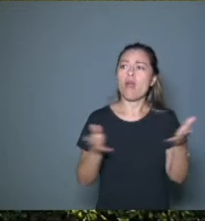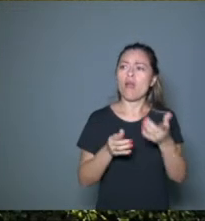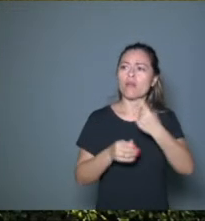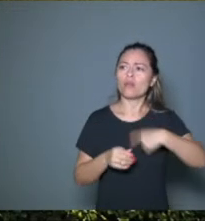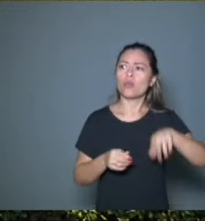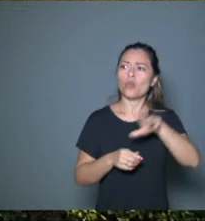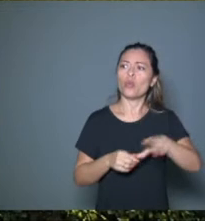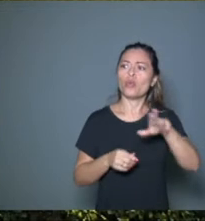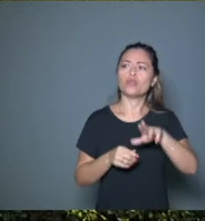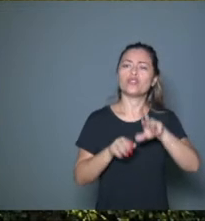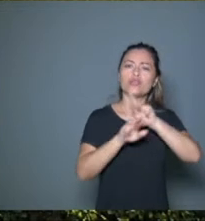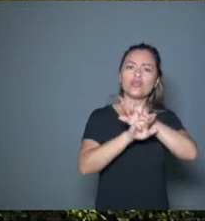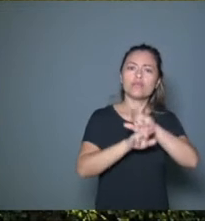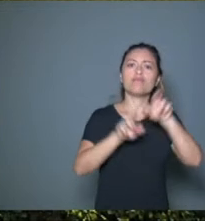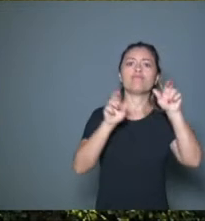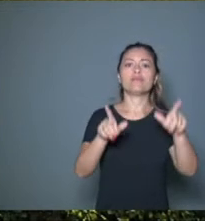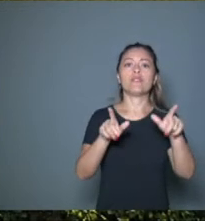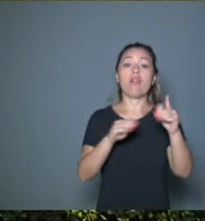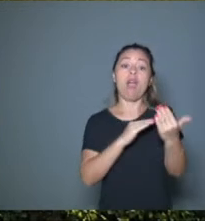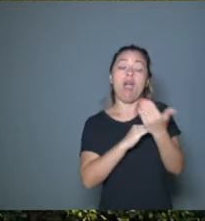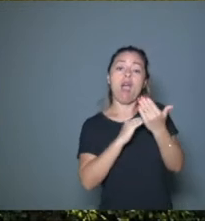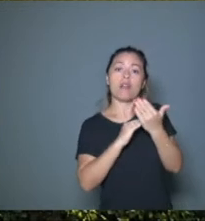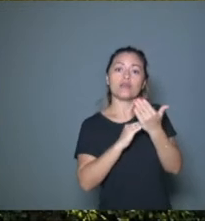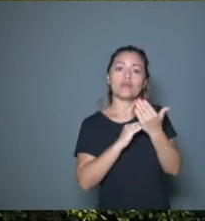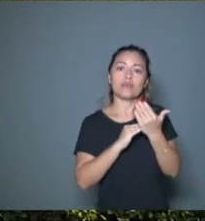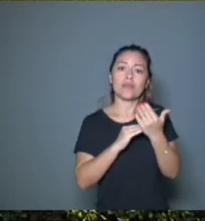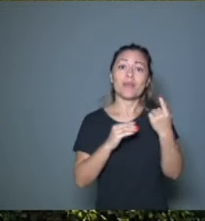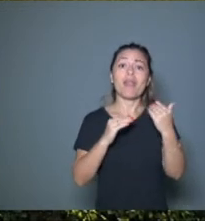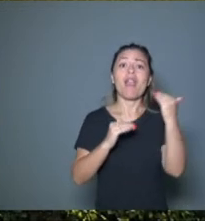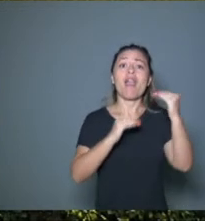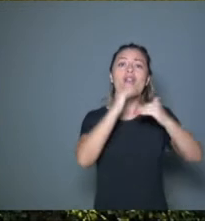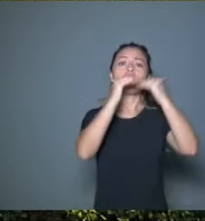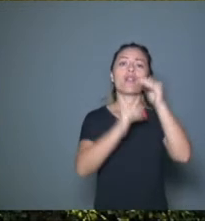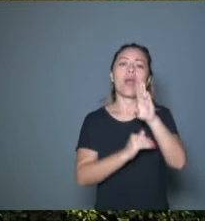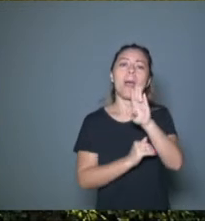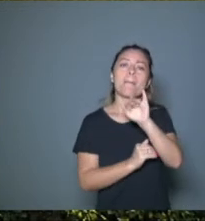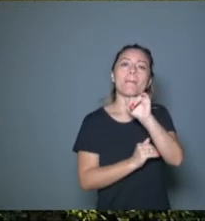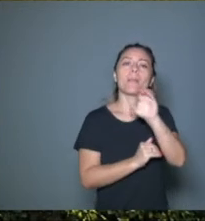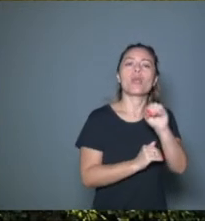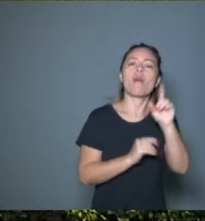na companhia, e vai evoluindo, né, para bioinsumos, para